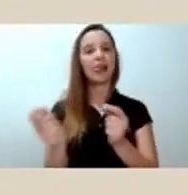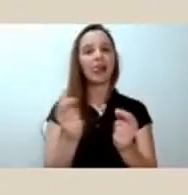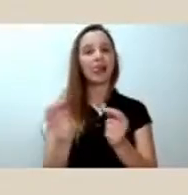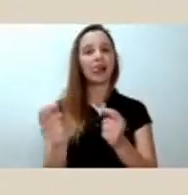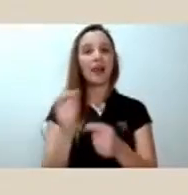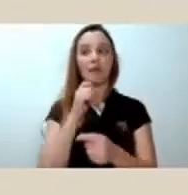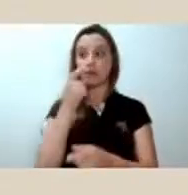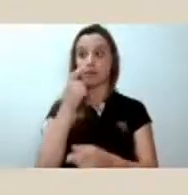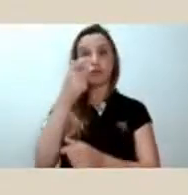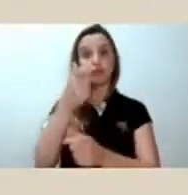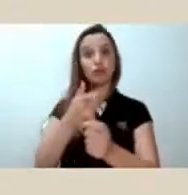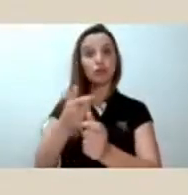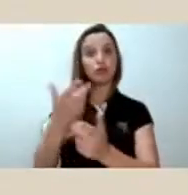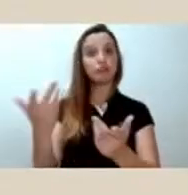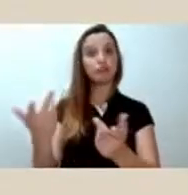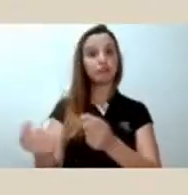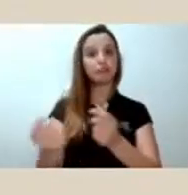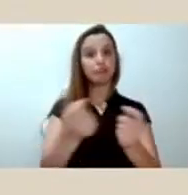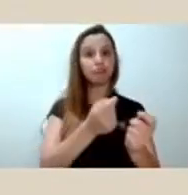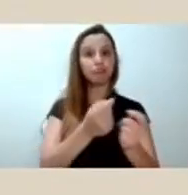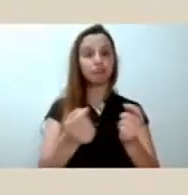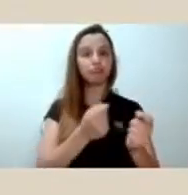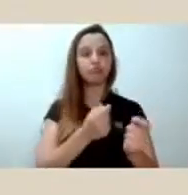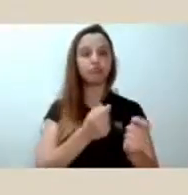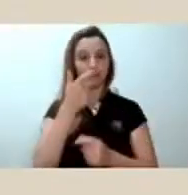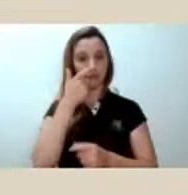pessoas que estão a ver